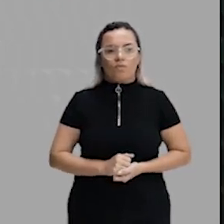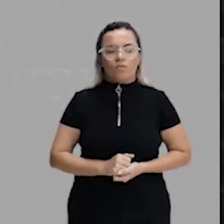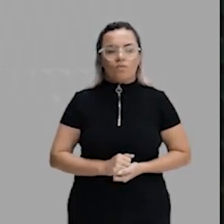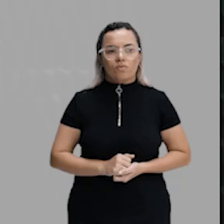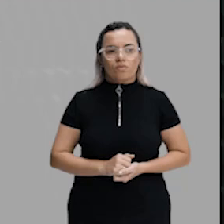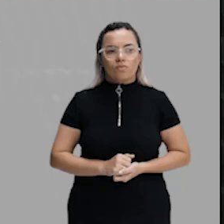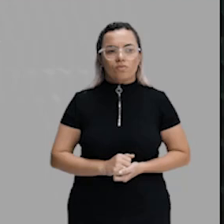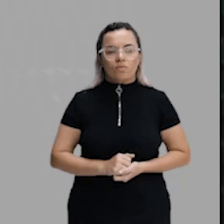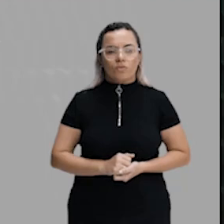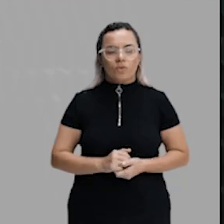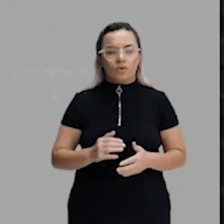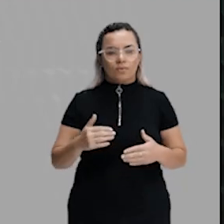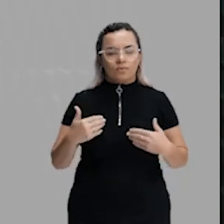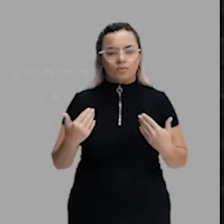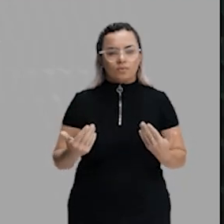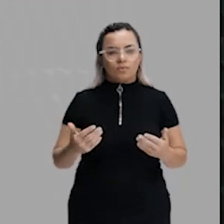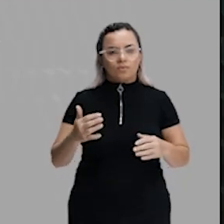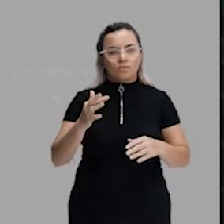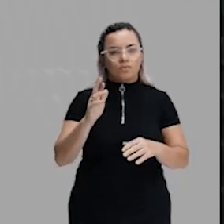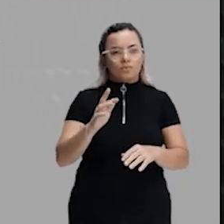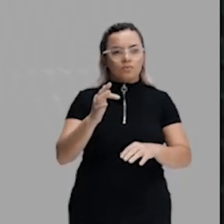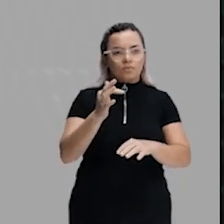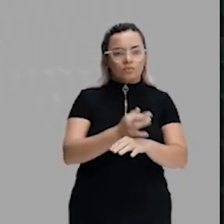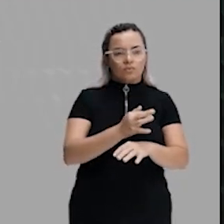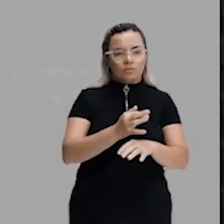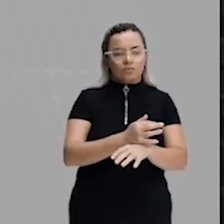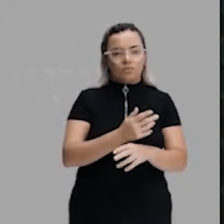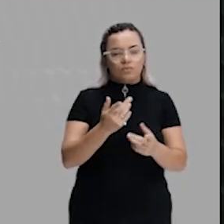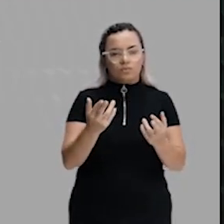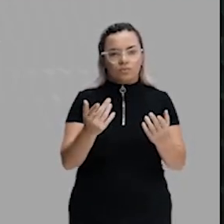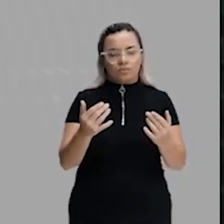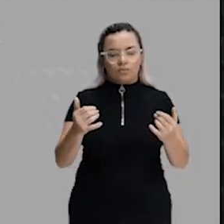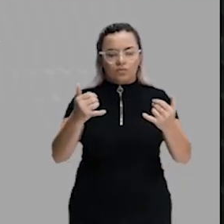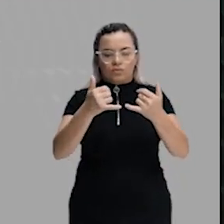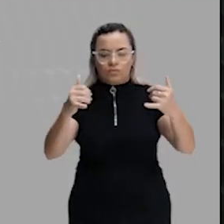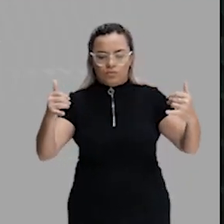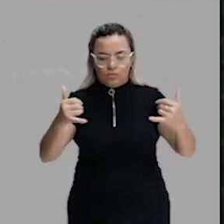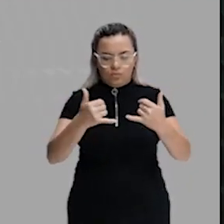Quando nós tivermos resistores iguais associados em paralelo, vai ser o seguinte.